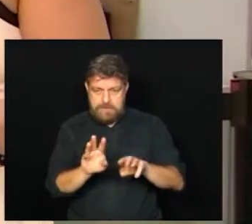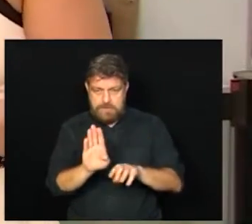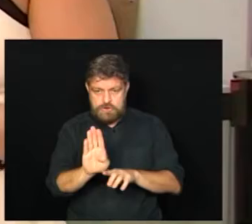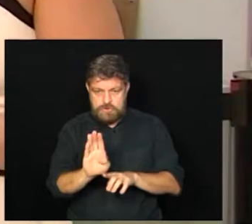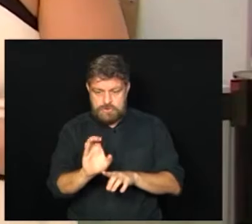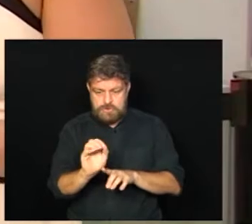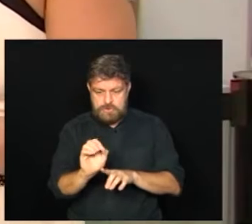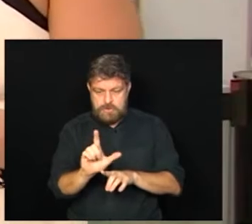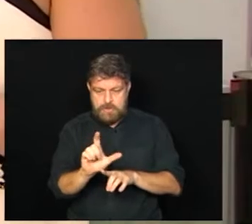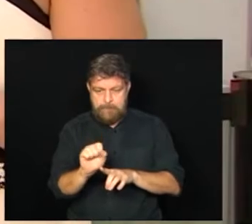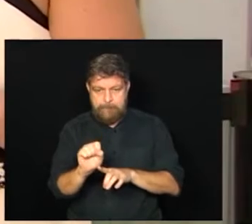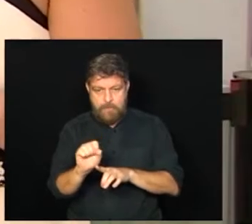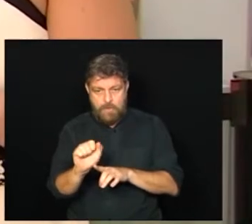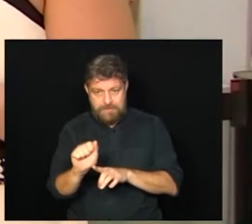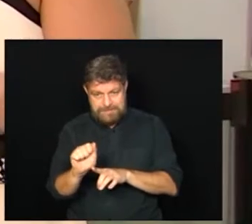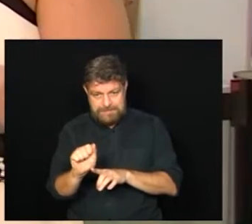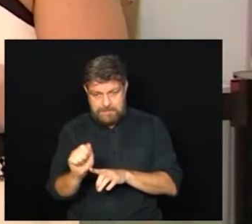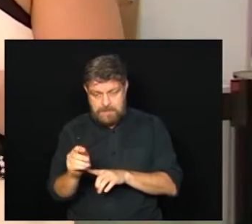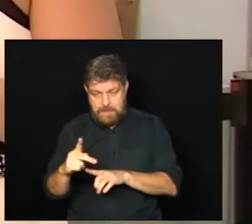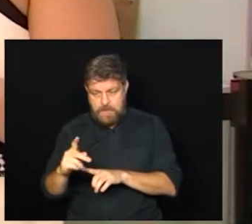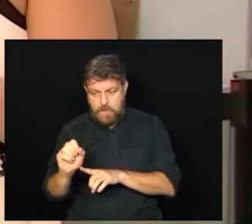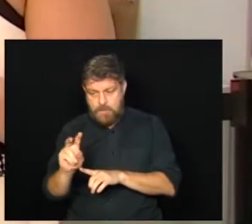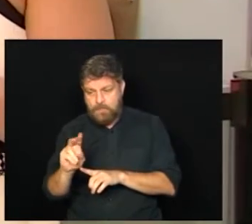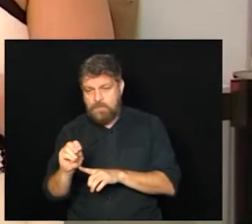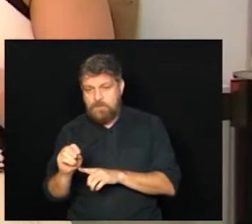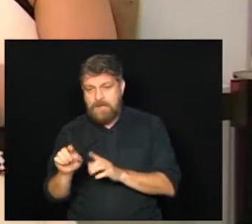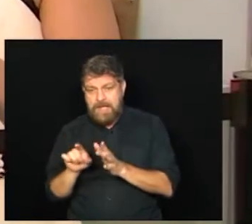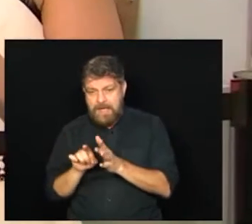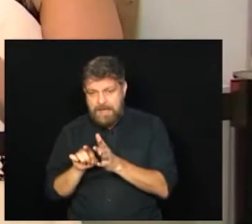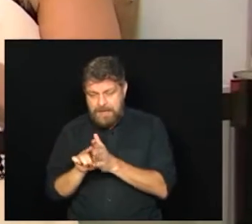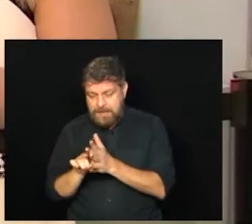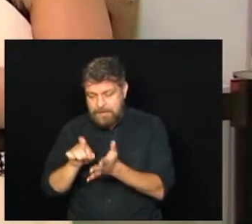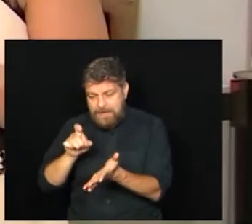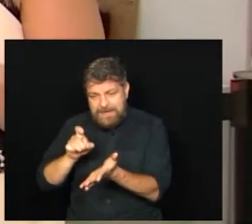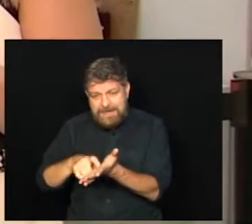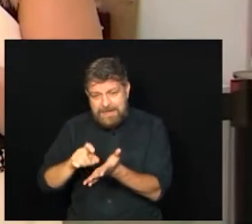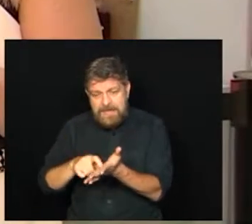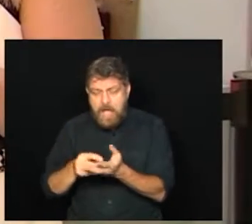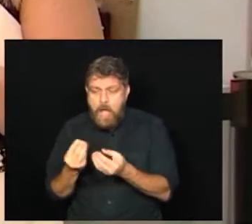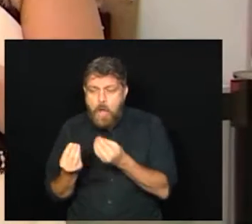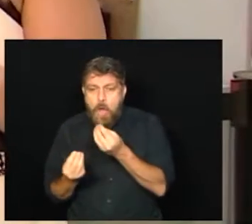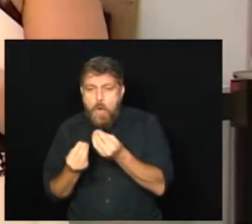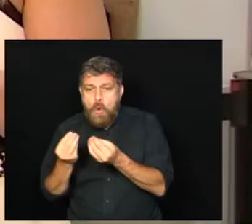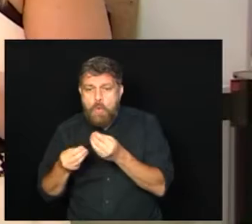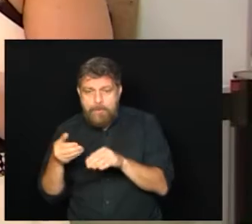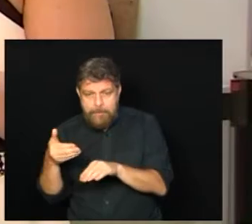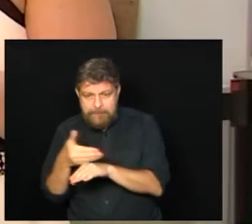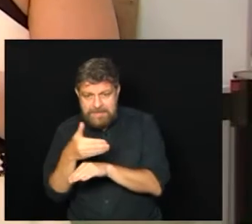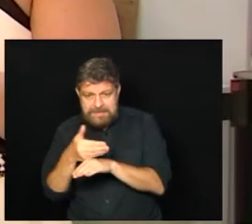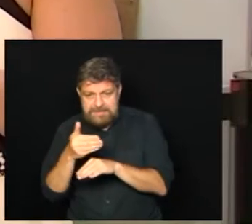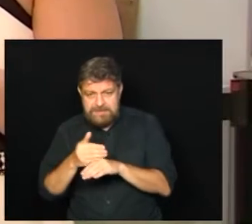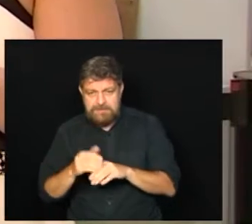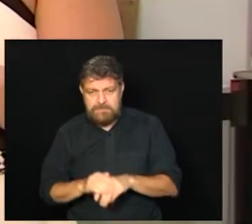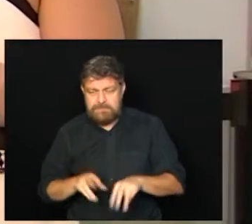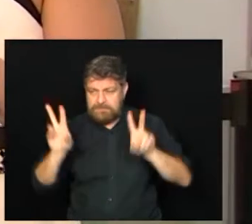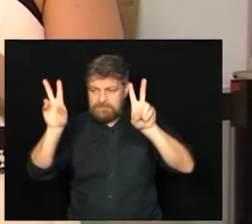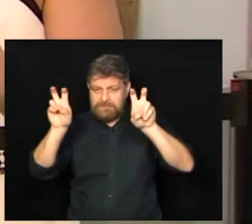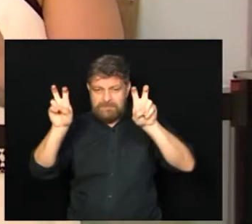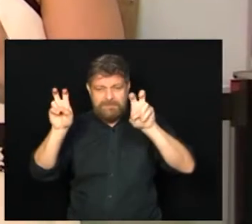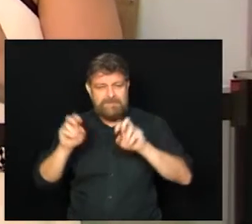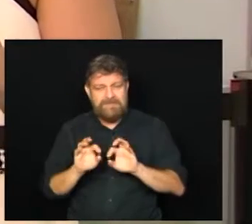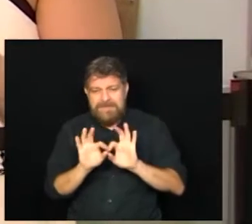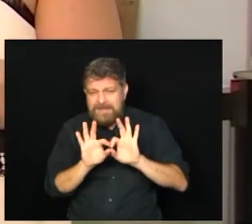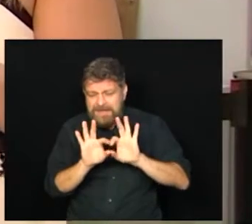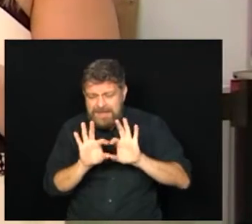ela clica em Como Participo. Bem lá no título, é simples,